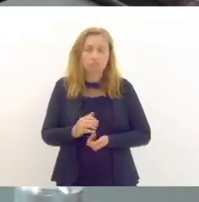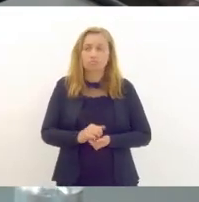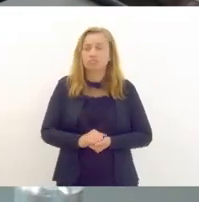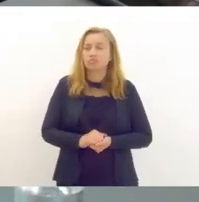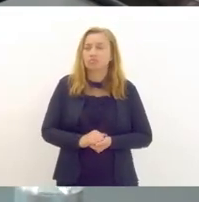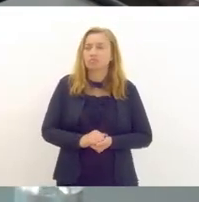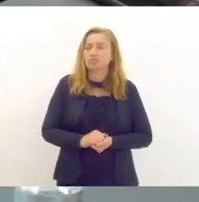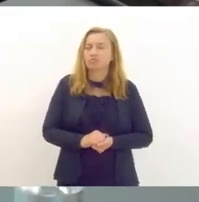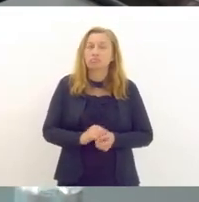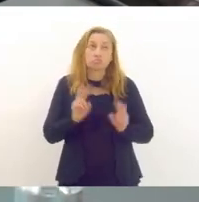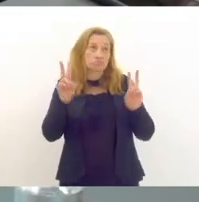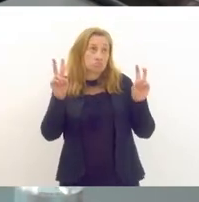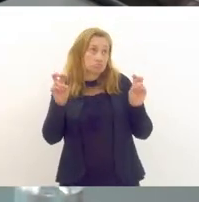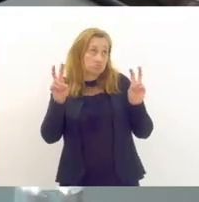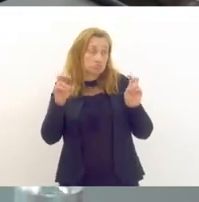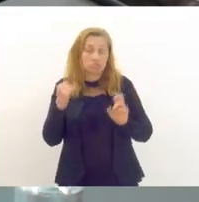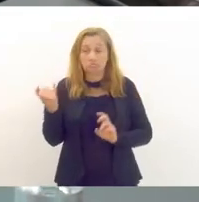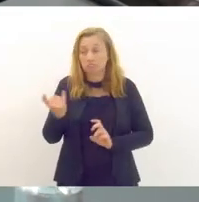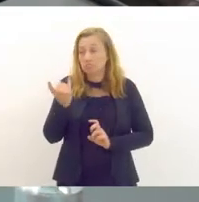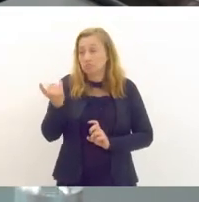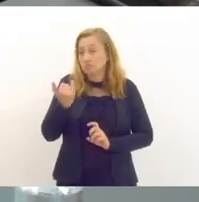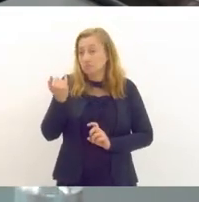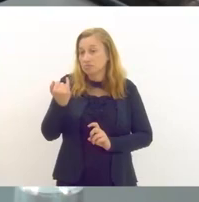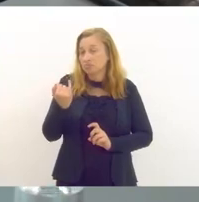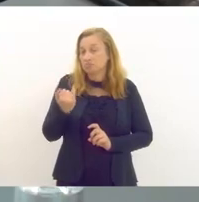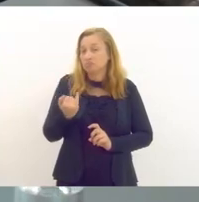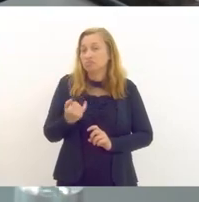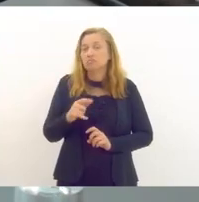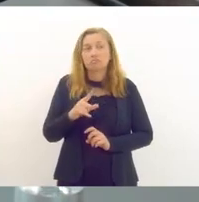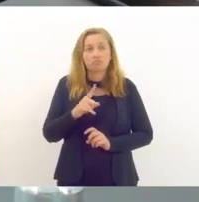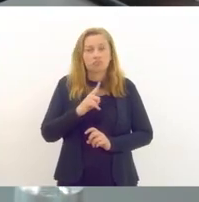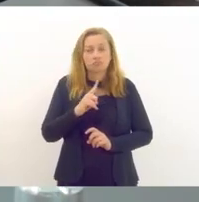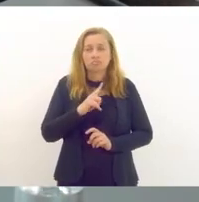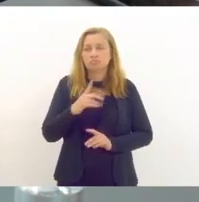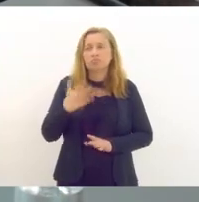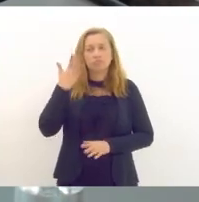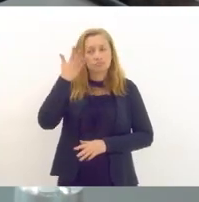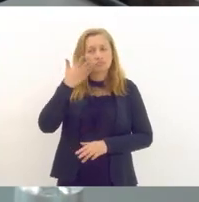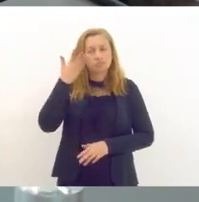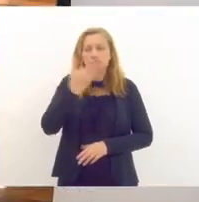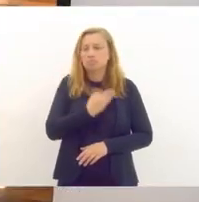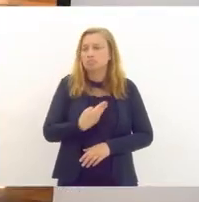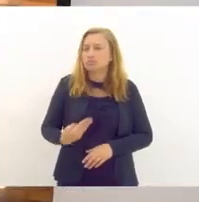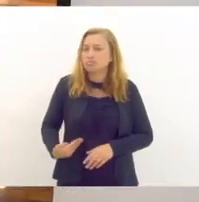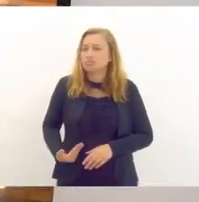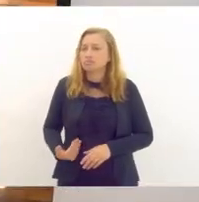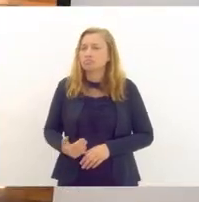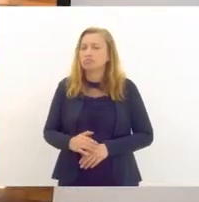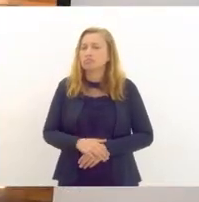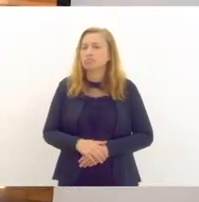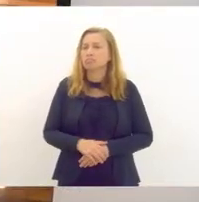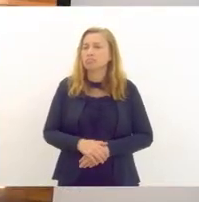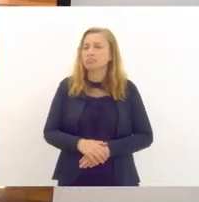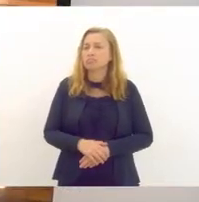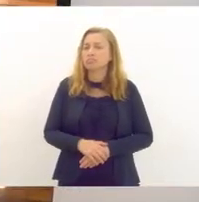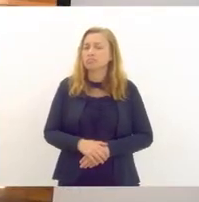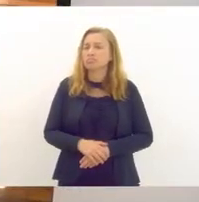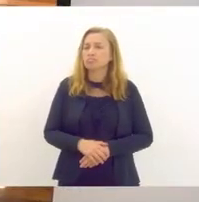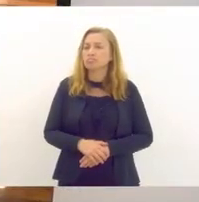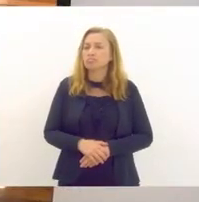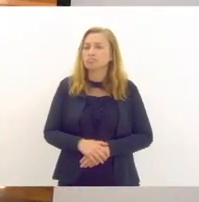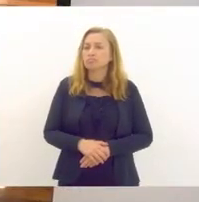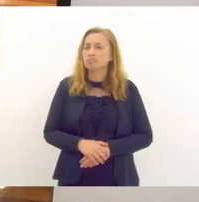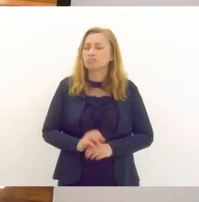como uma questão importante que ainda tem mensagens do governo que serão necessárias